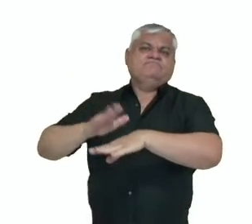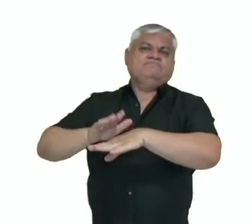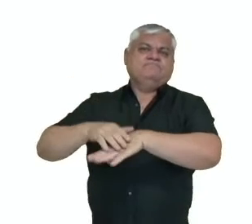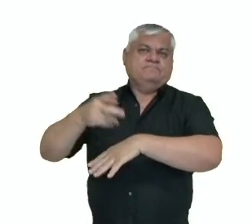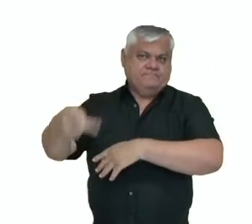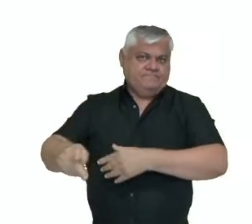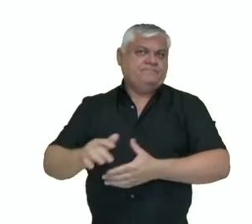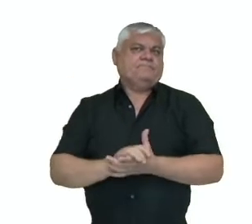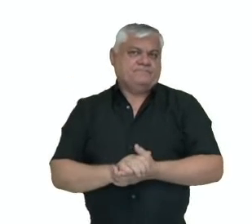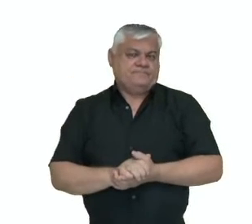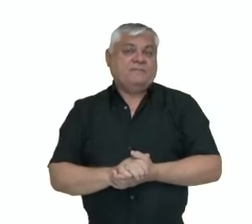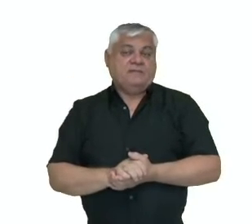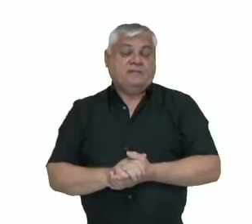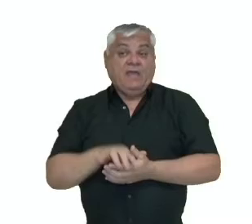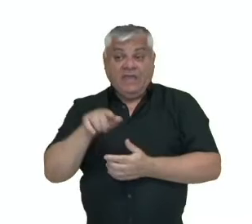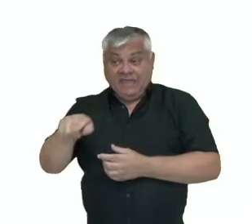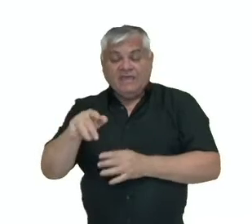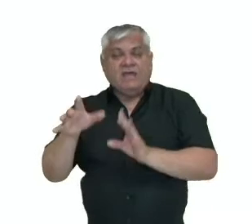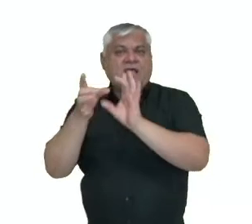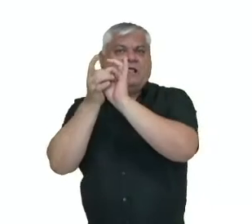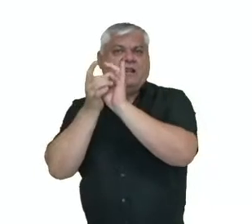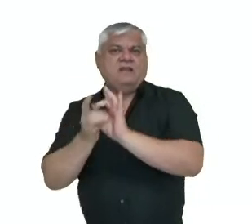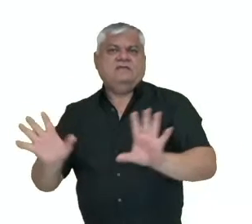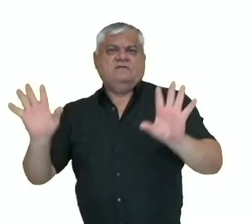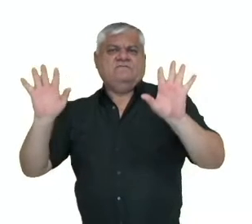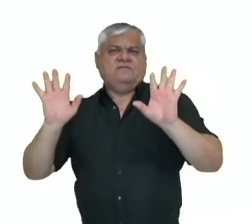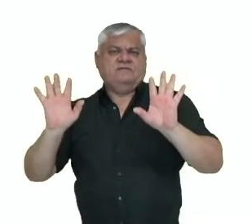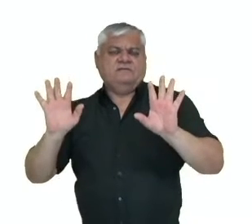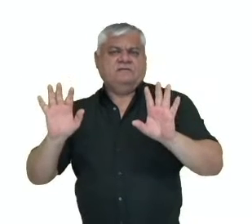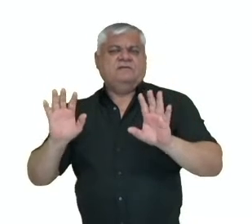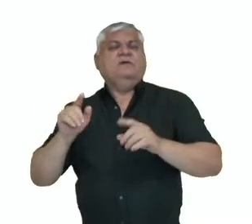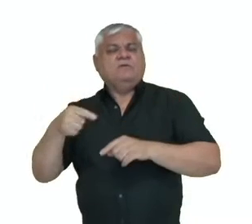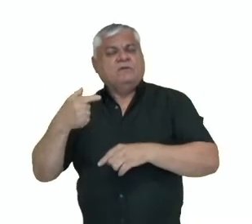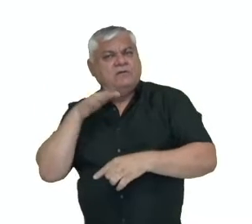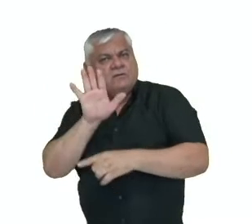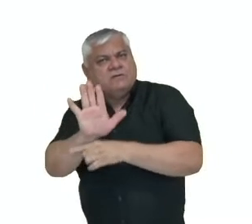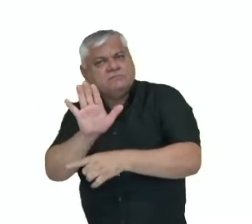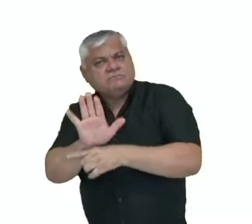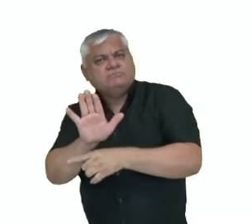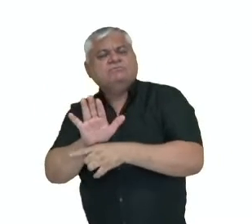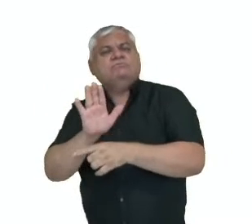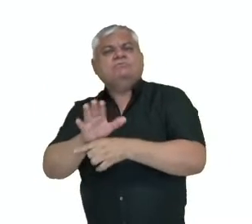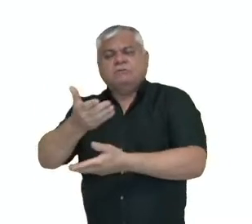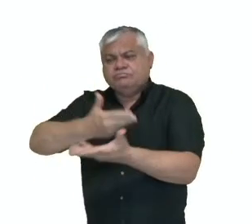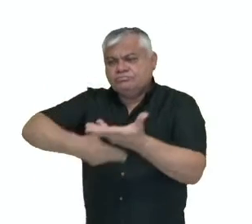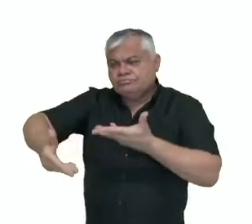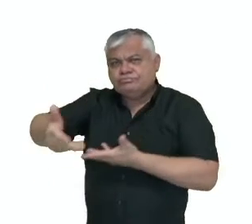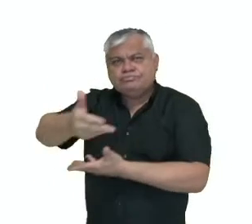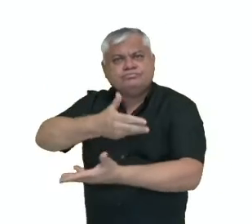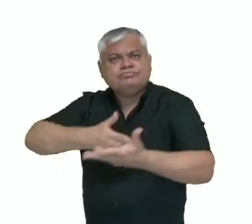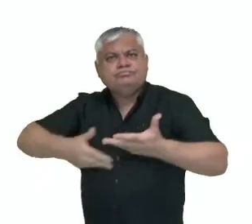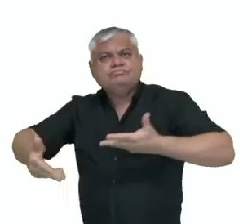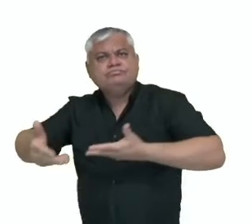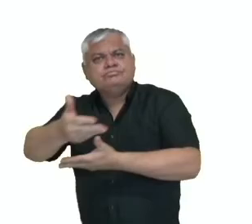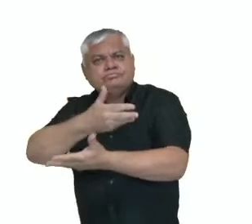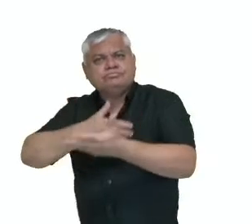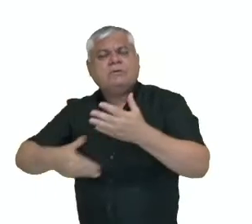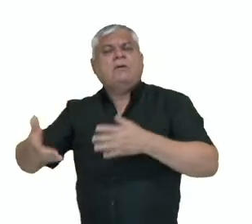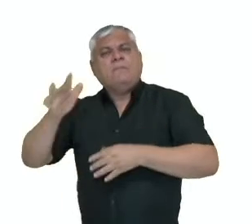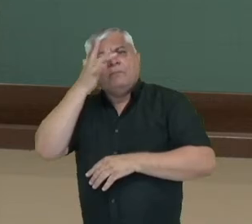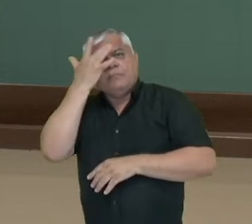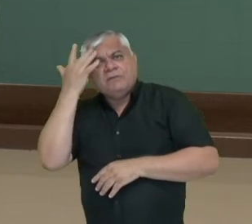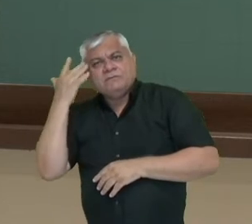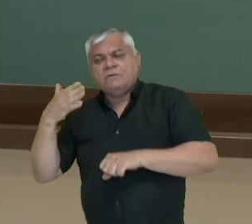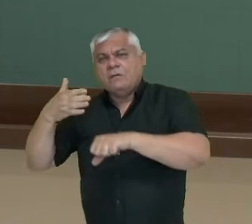membros. Essa independência em relação aos demais poderes é que favorece a ajuda mútua entre os